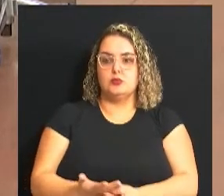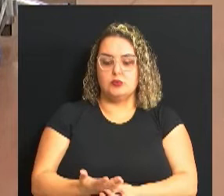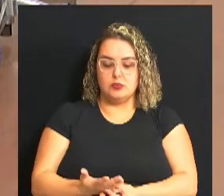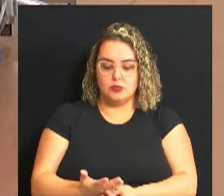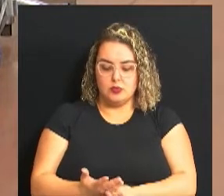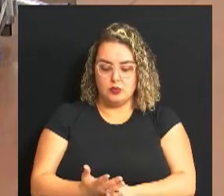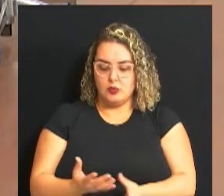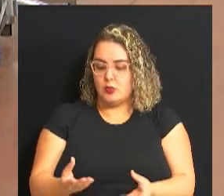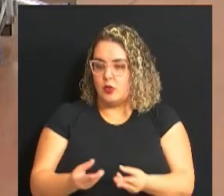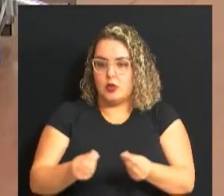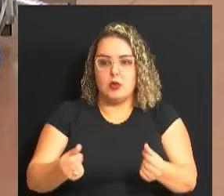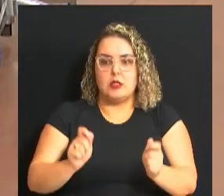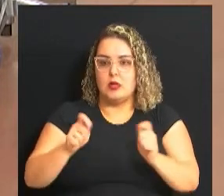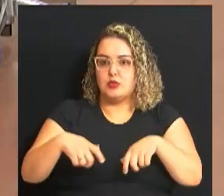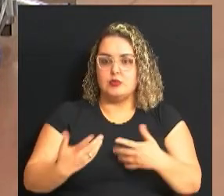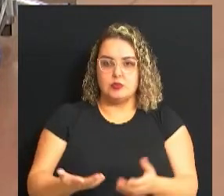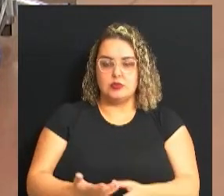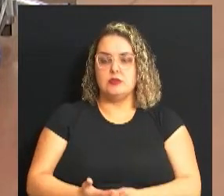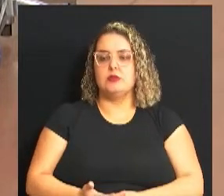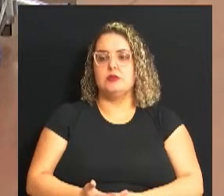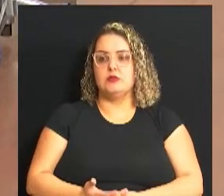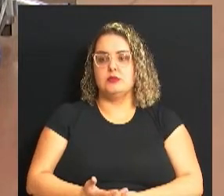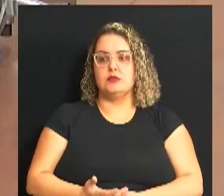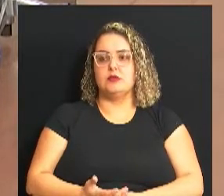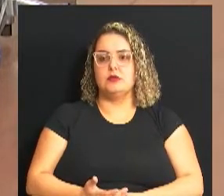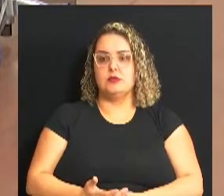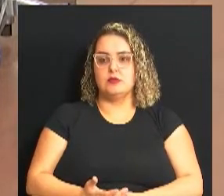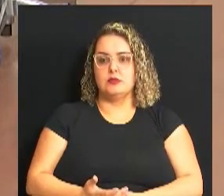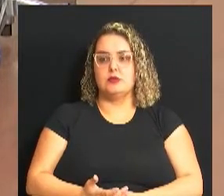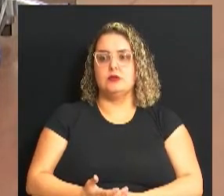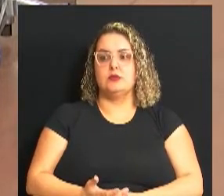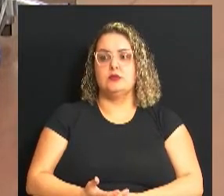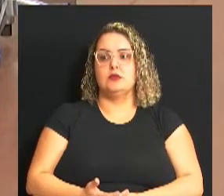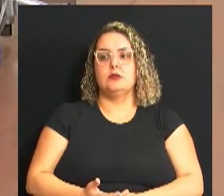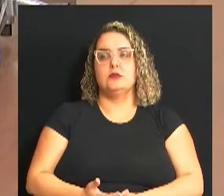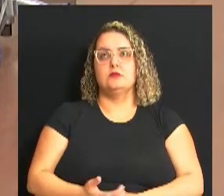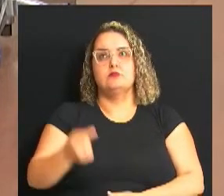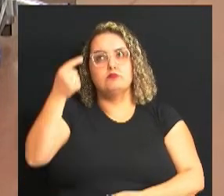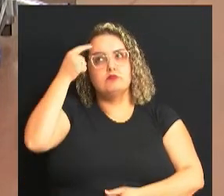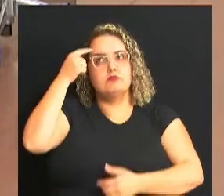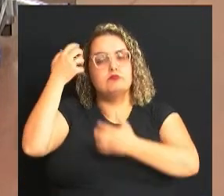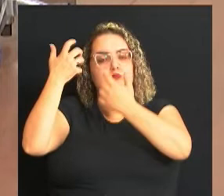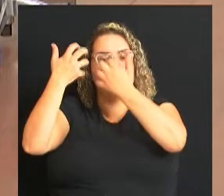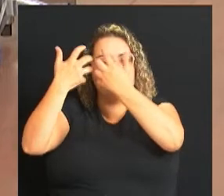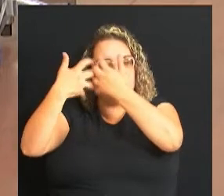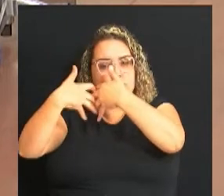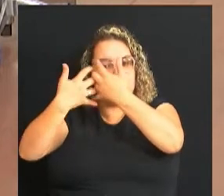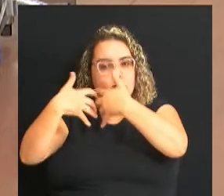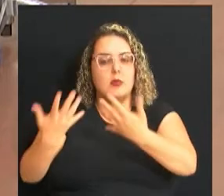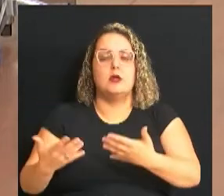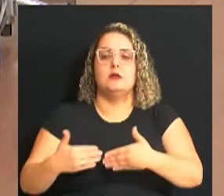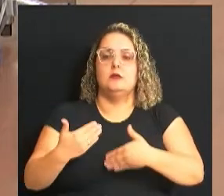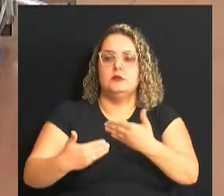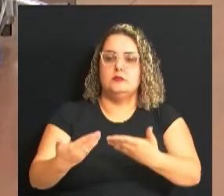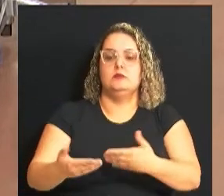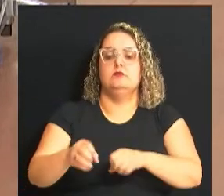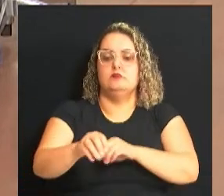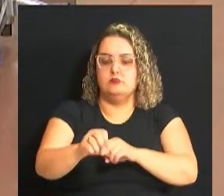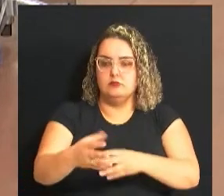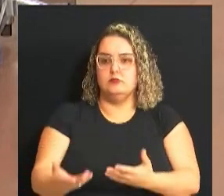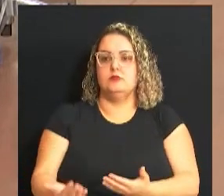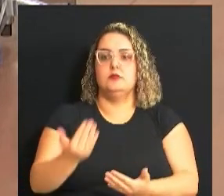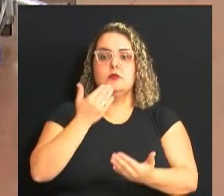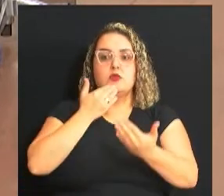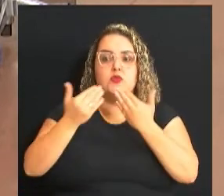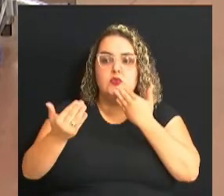qualidade possível. Então, a gente vem pensando esses processos formativos a partir das demandas,